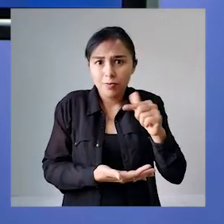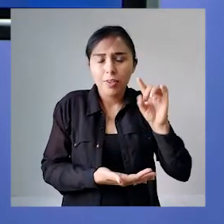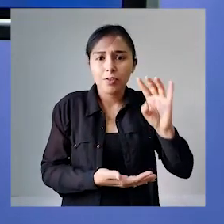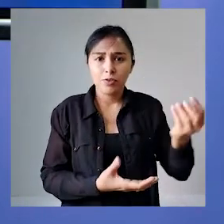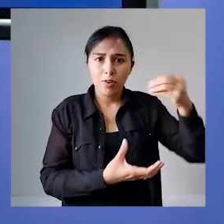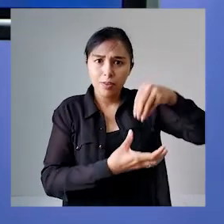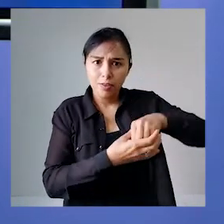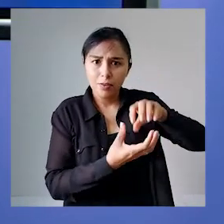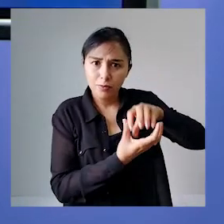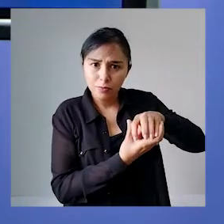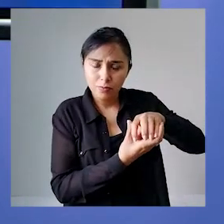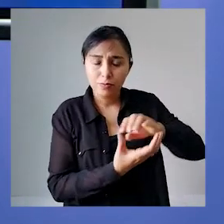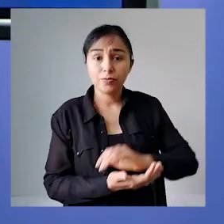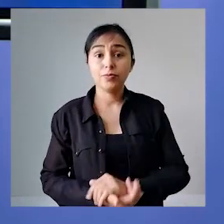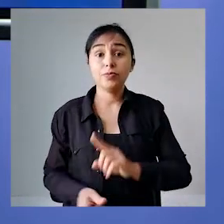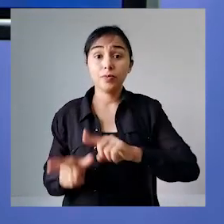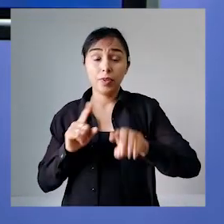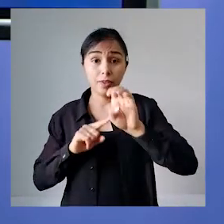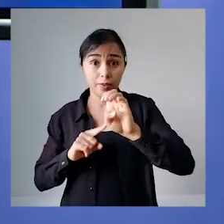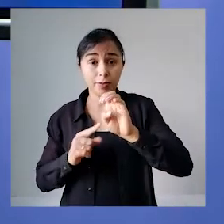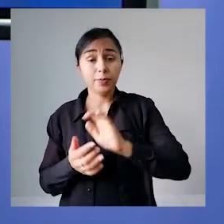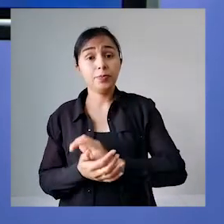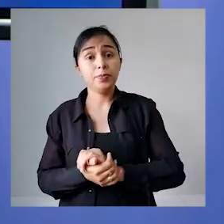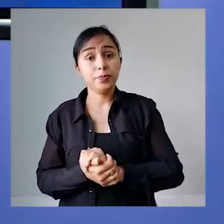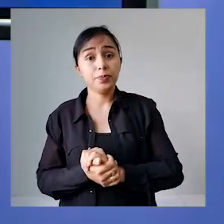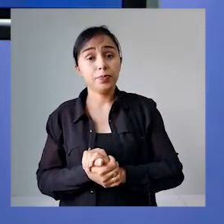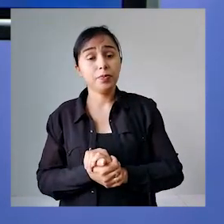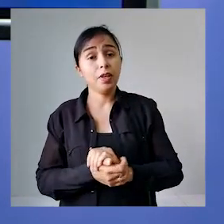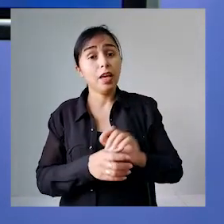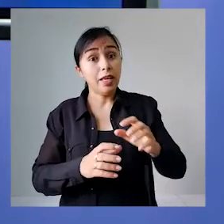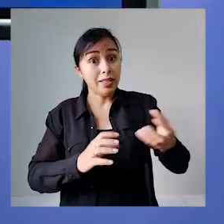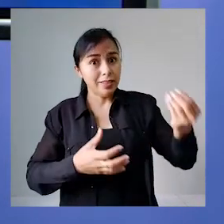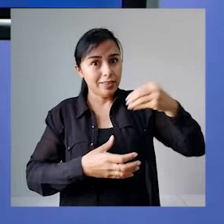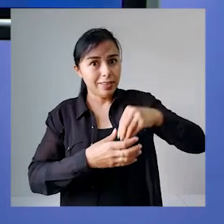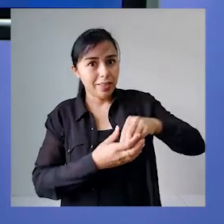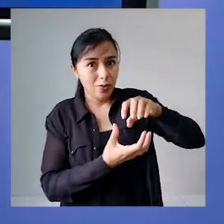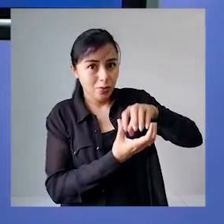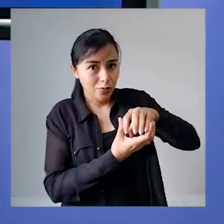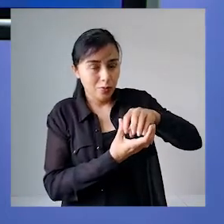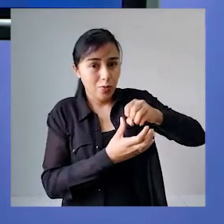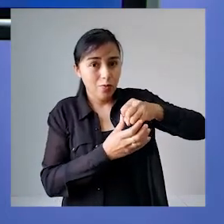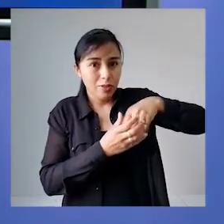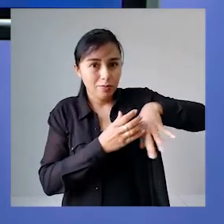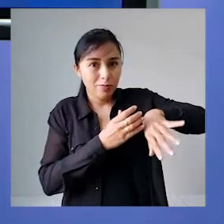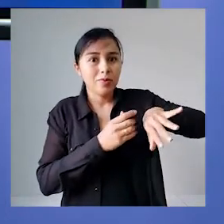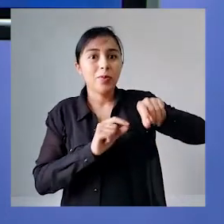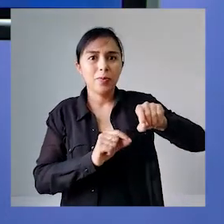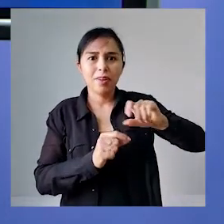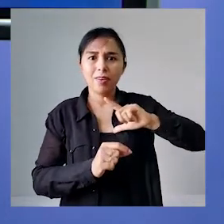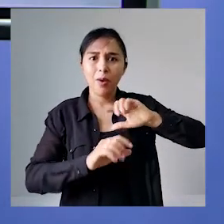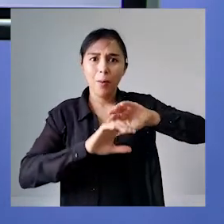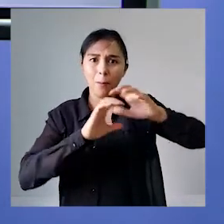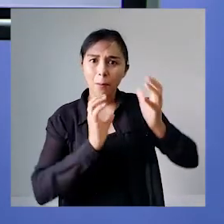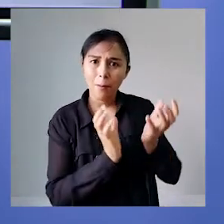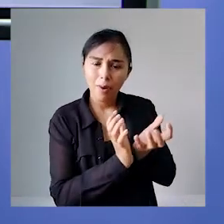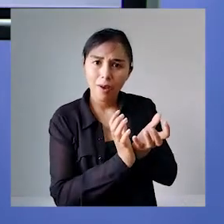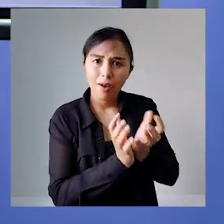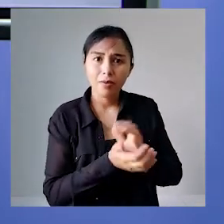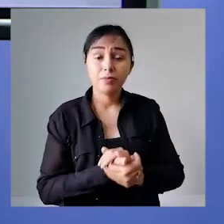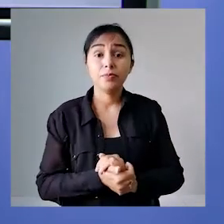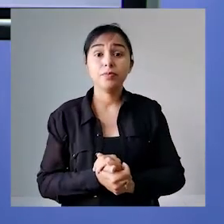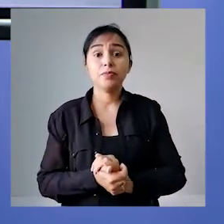placentários, seus embriões livram-se dos excretas nitrogenados através da placenta. A nossa resposta correta é a